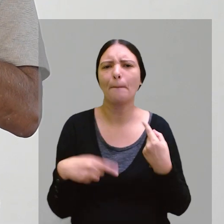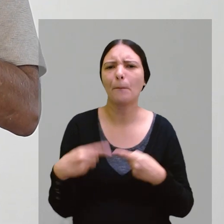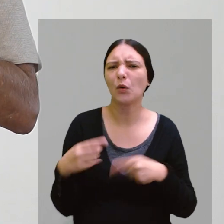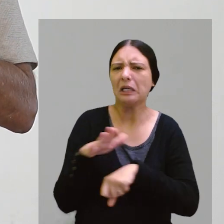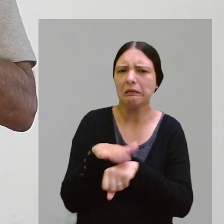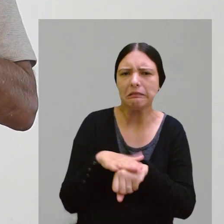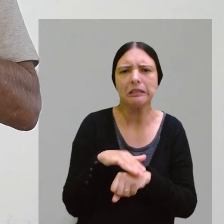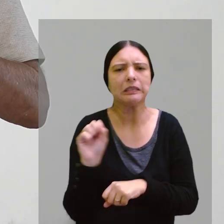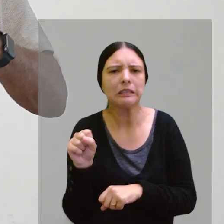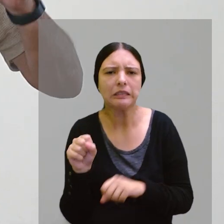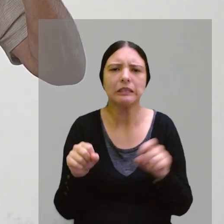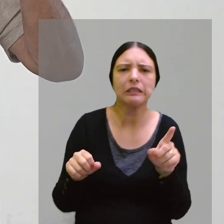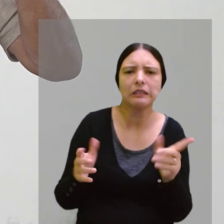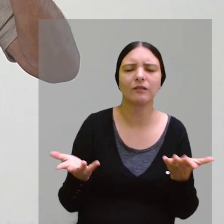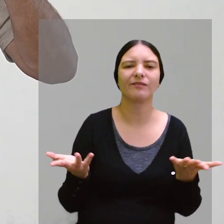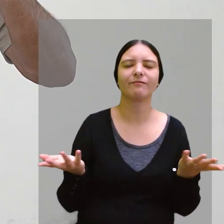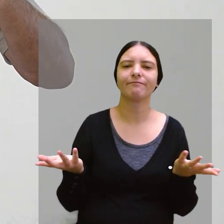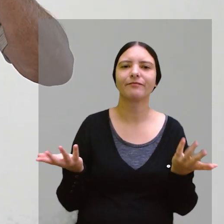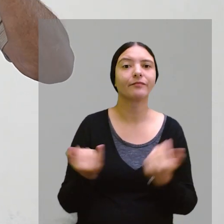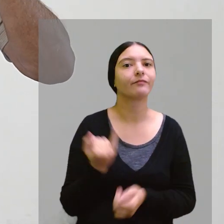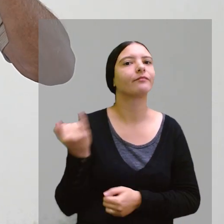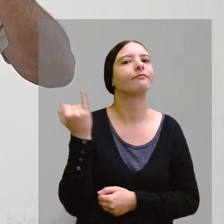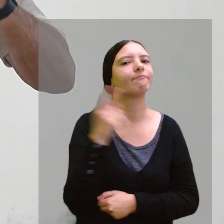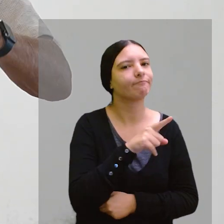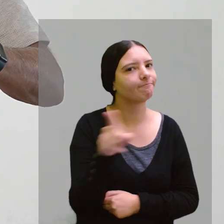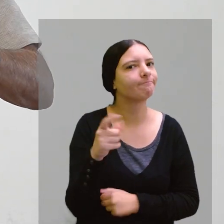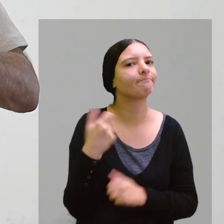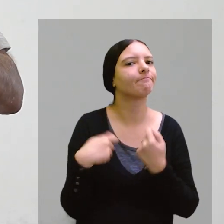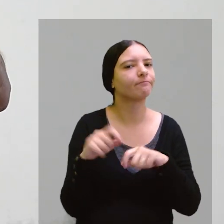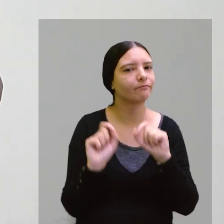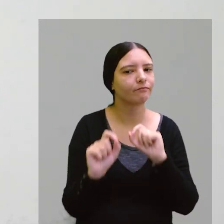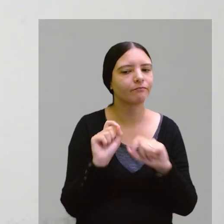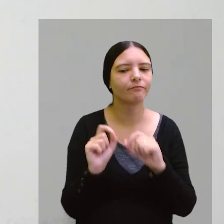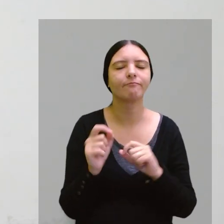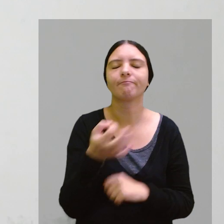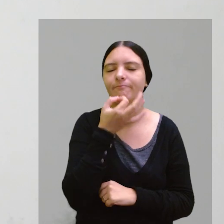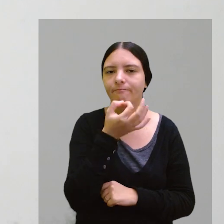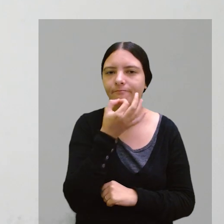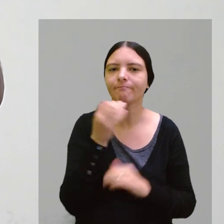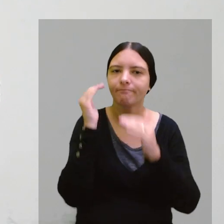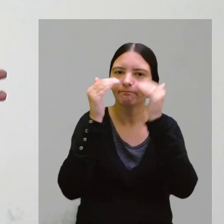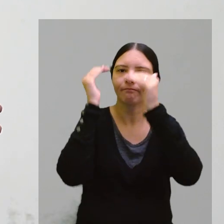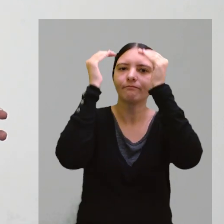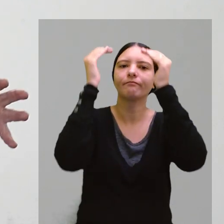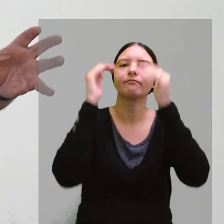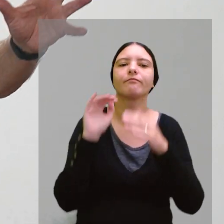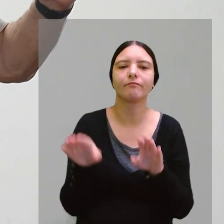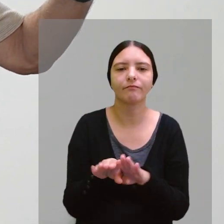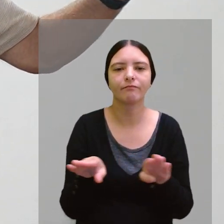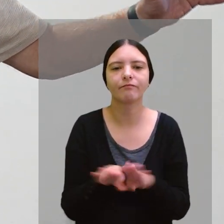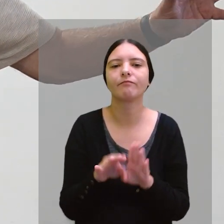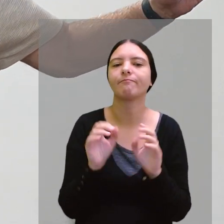fez aquilo, entende? É importante que vocês desenvolvam o senso crítico. Esse senso